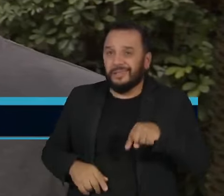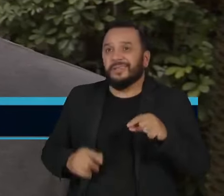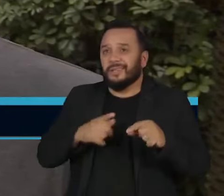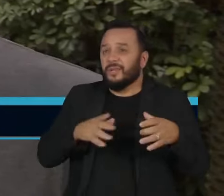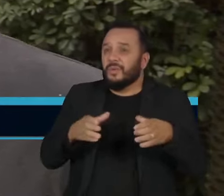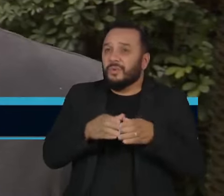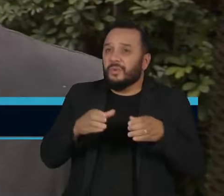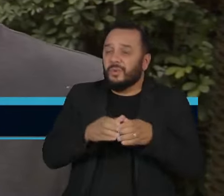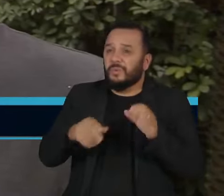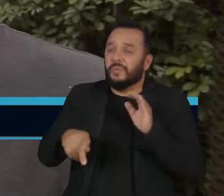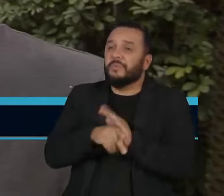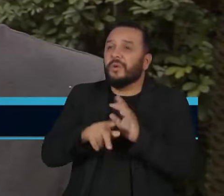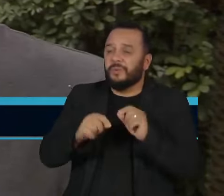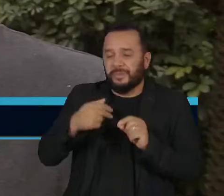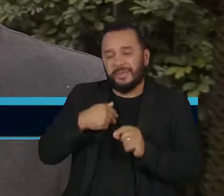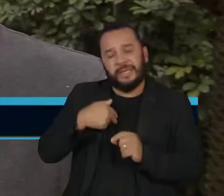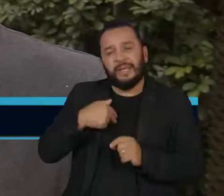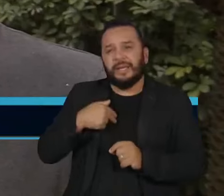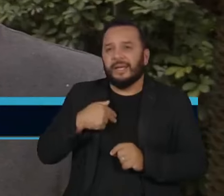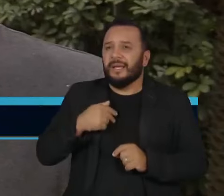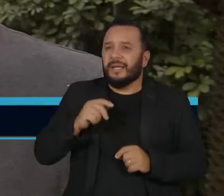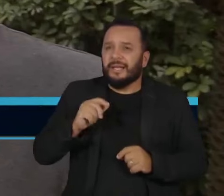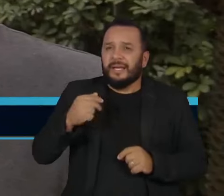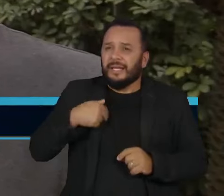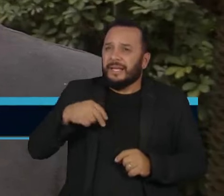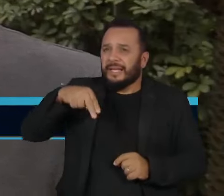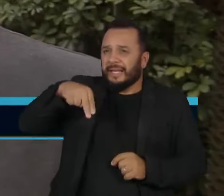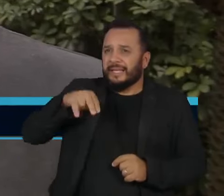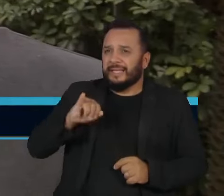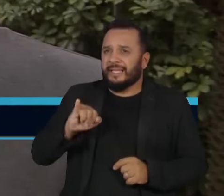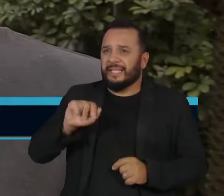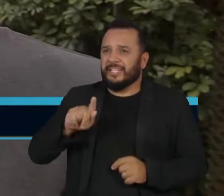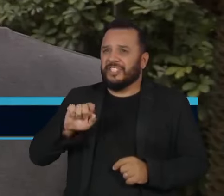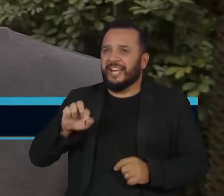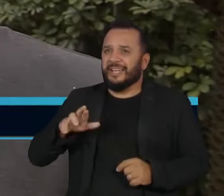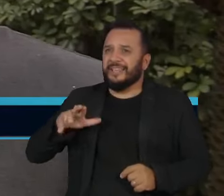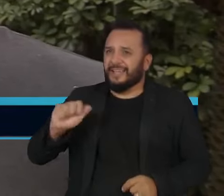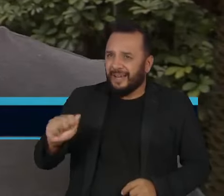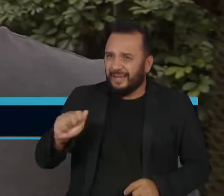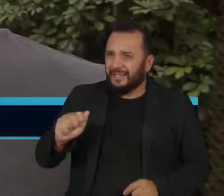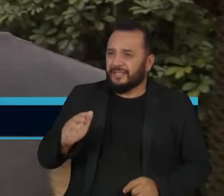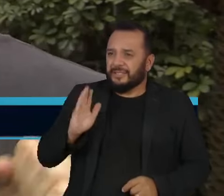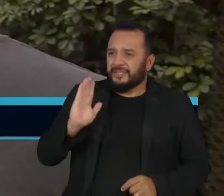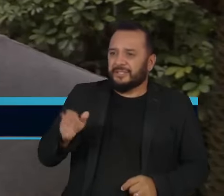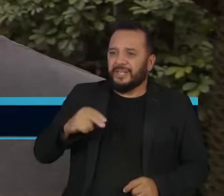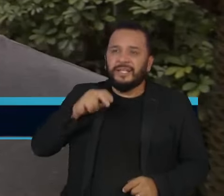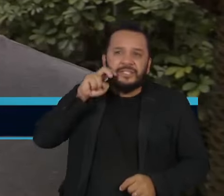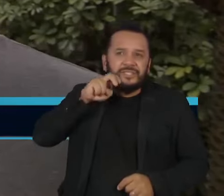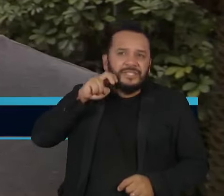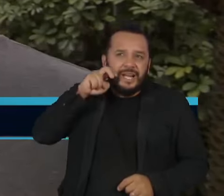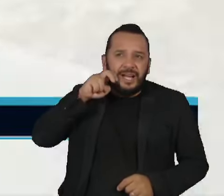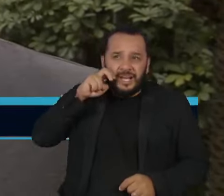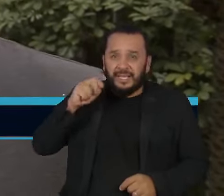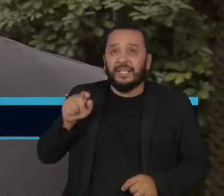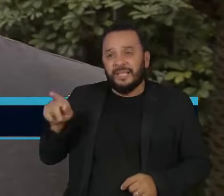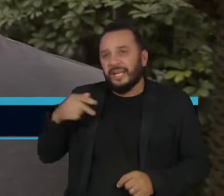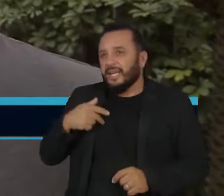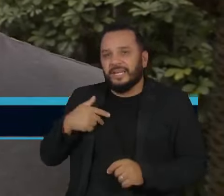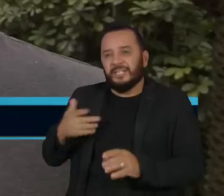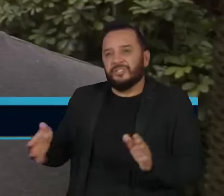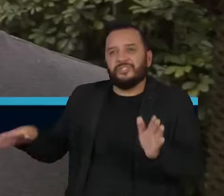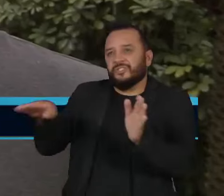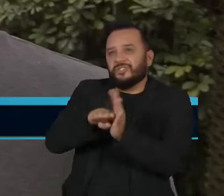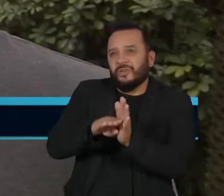grupo de nigerianos chegaram em navio de contêiner, em Santos, sem escolher o lugar. Para eles era importante fugir. Tem a questão